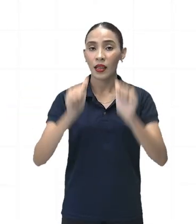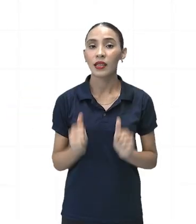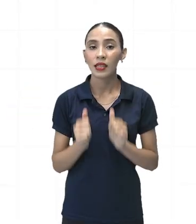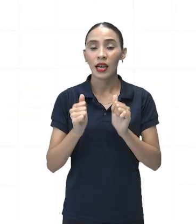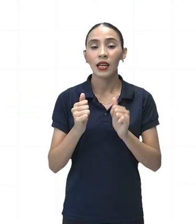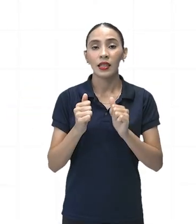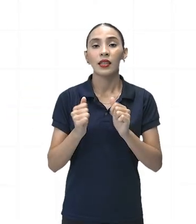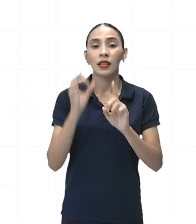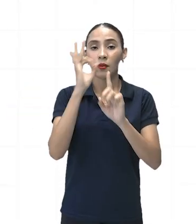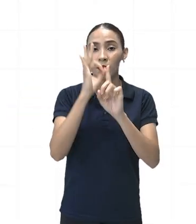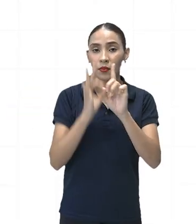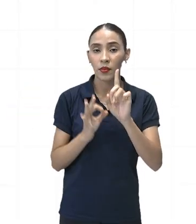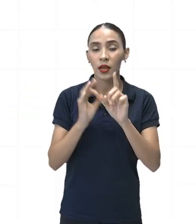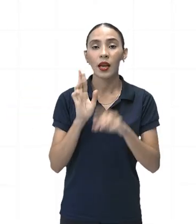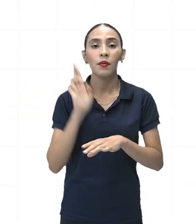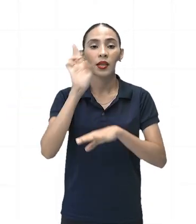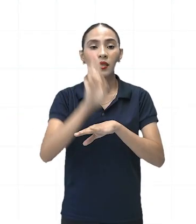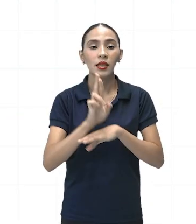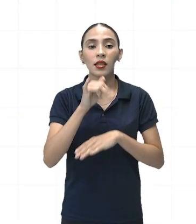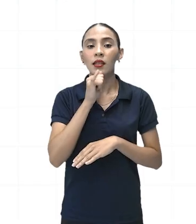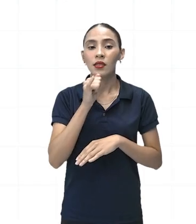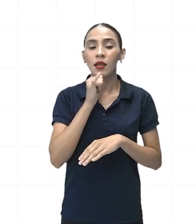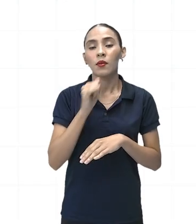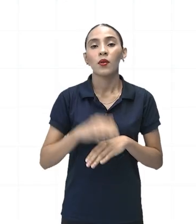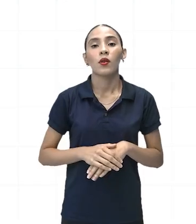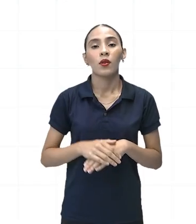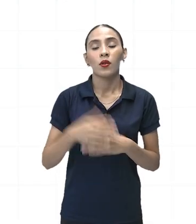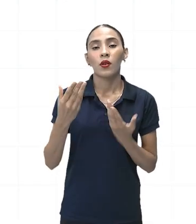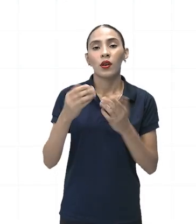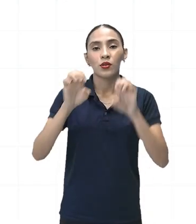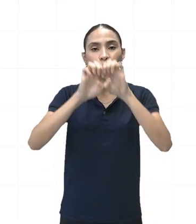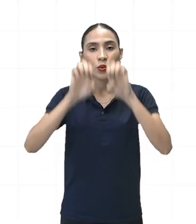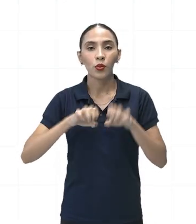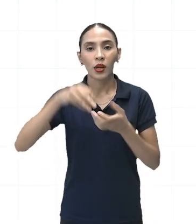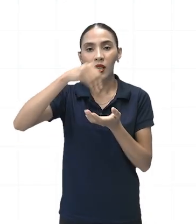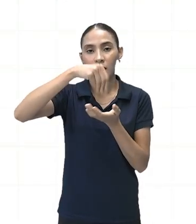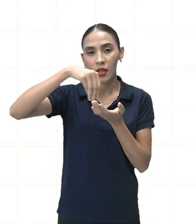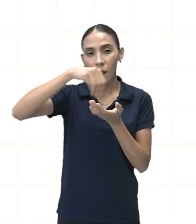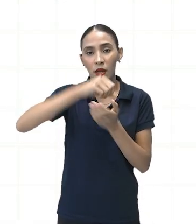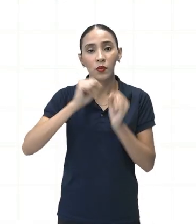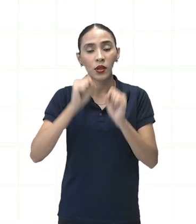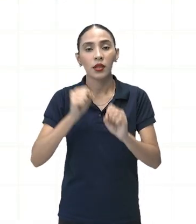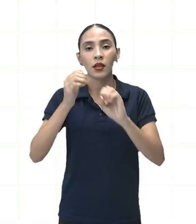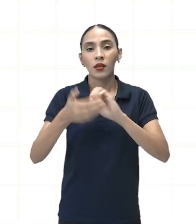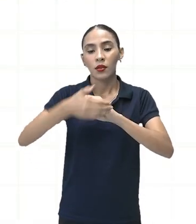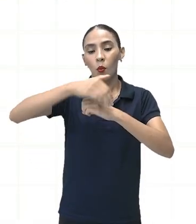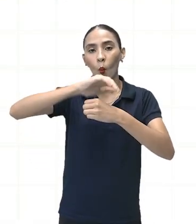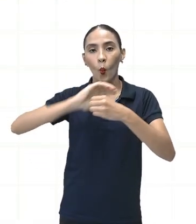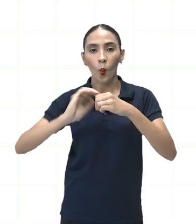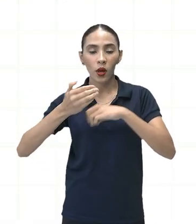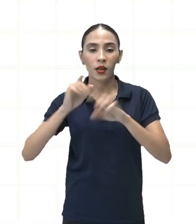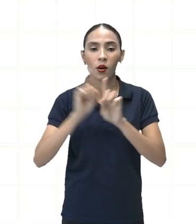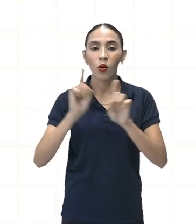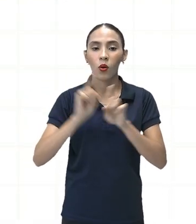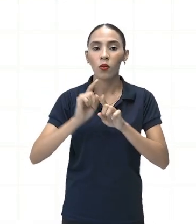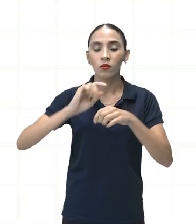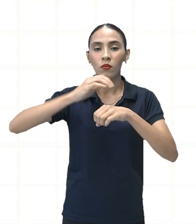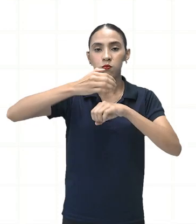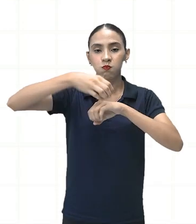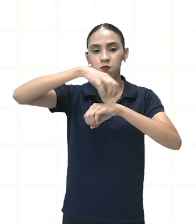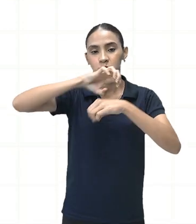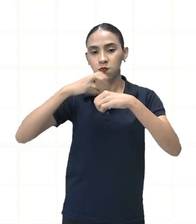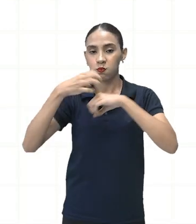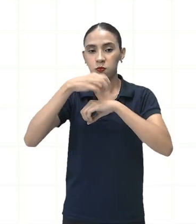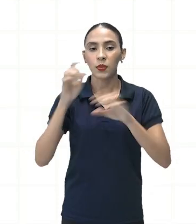analisadas nas plantas de ervilhas, representando aí forma da semente, que ela poderia ser lisa ou ondulada. Por